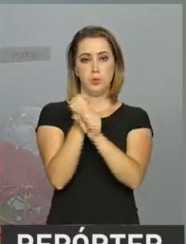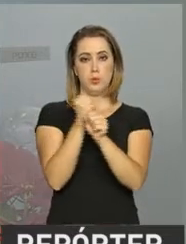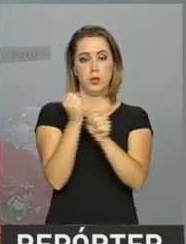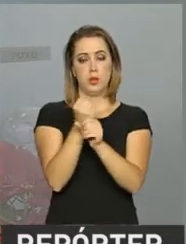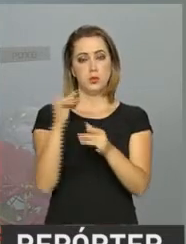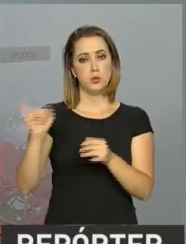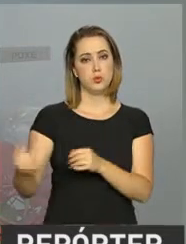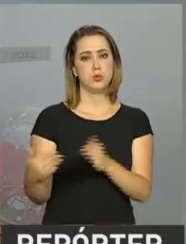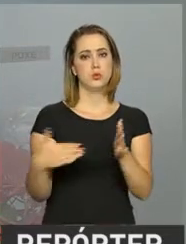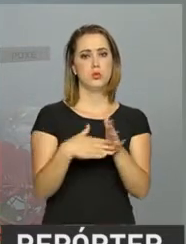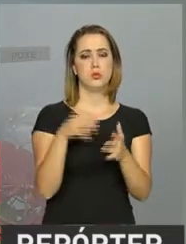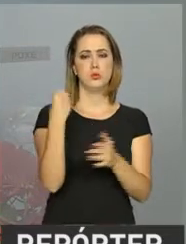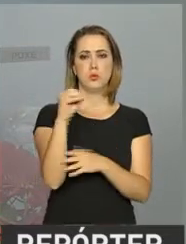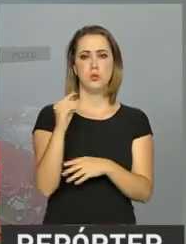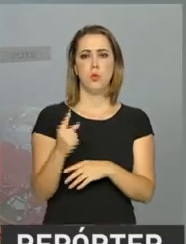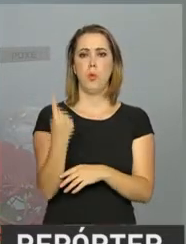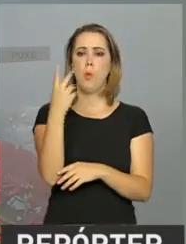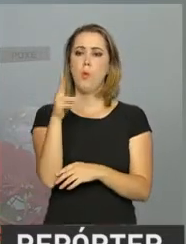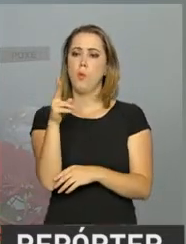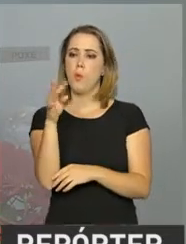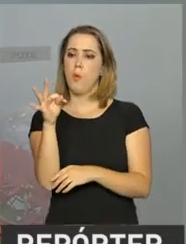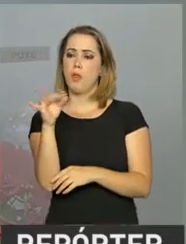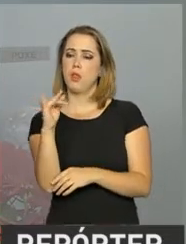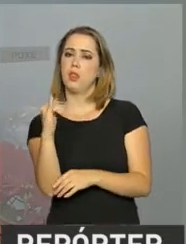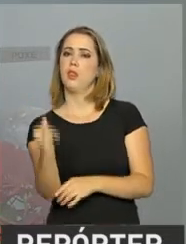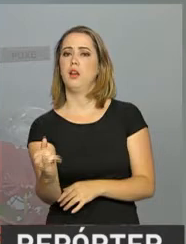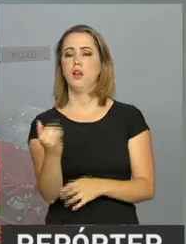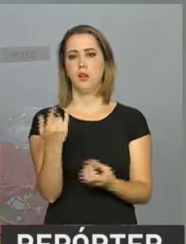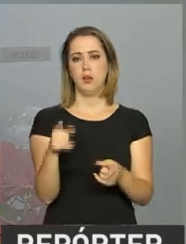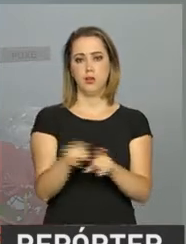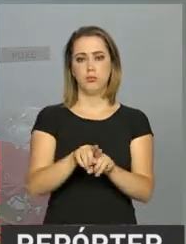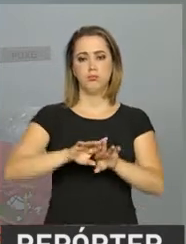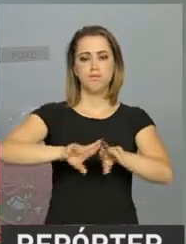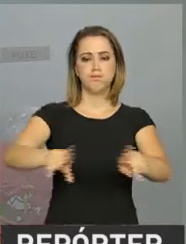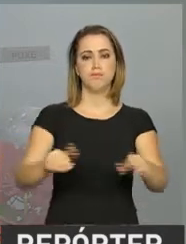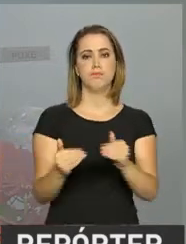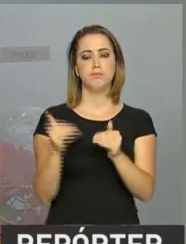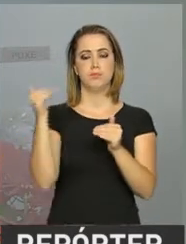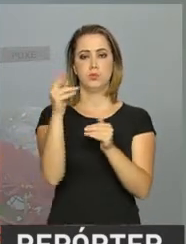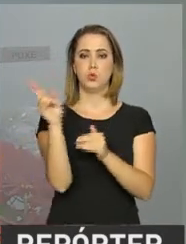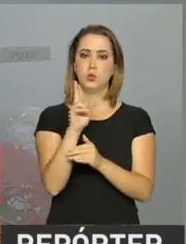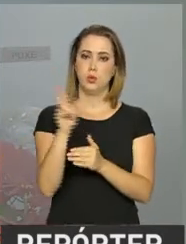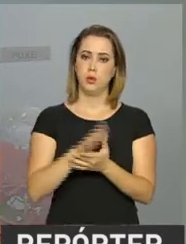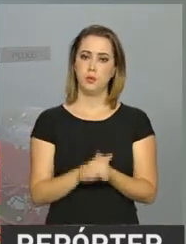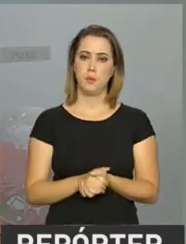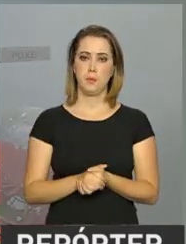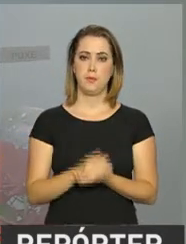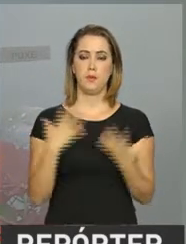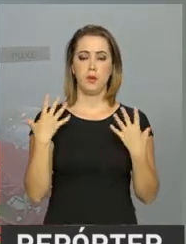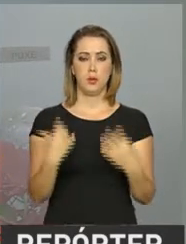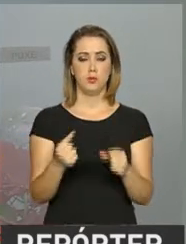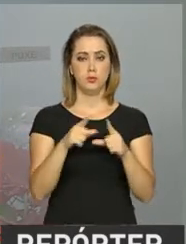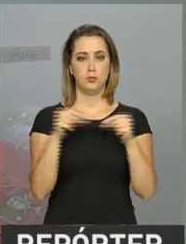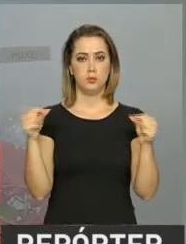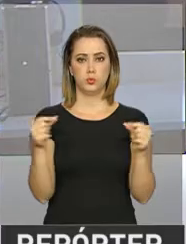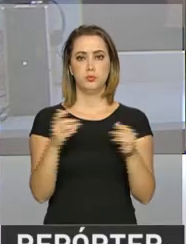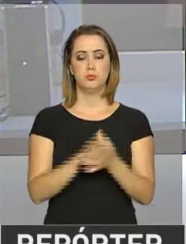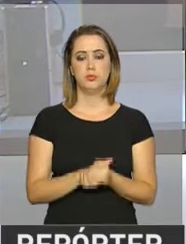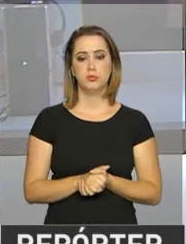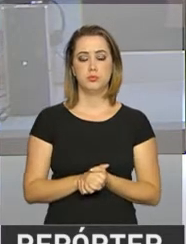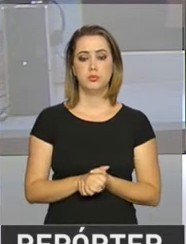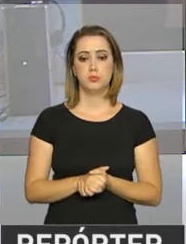somou 1 trilhão 163 bilhões de reais de brasília joão pedro neto